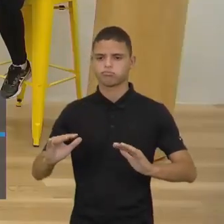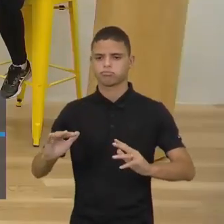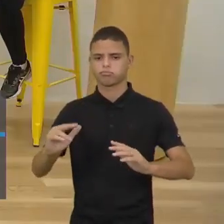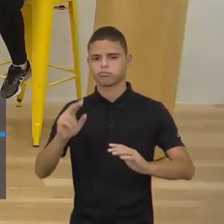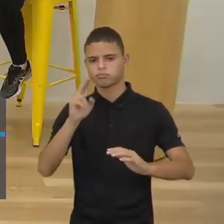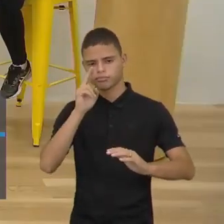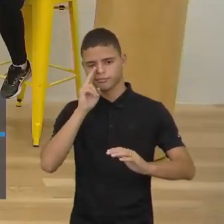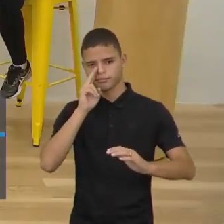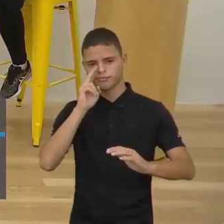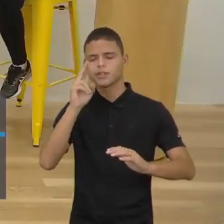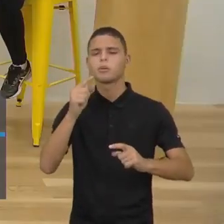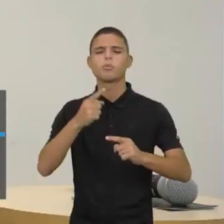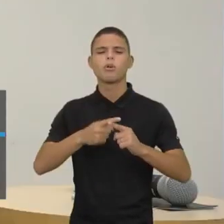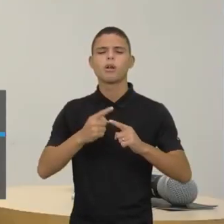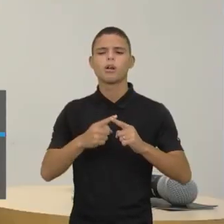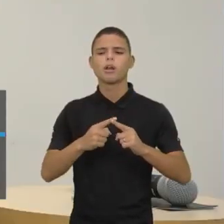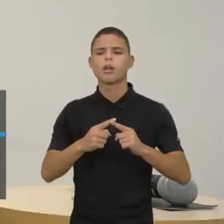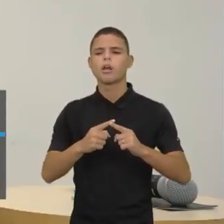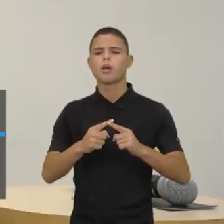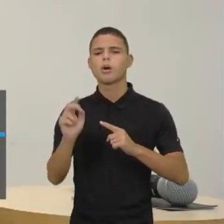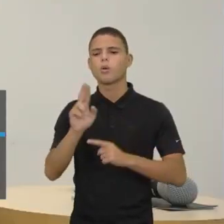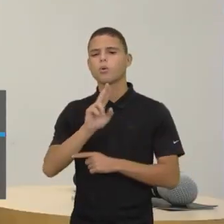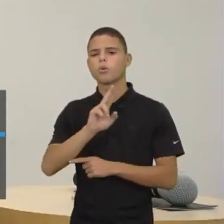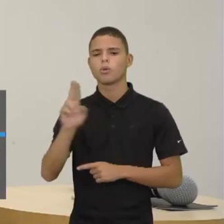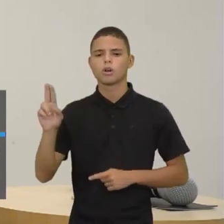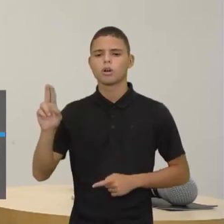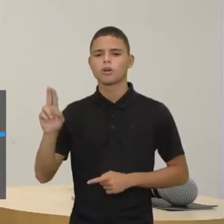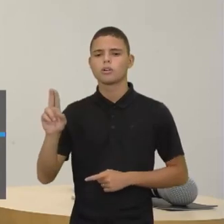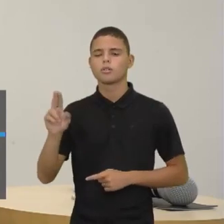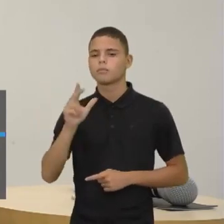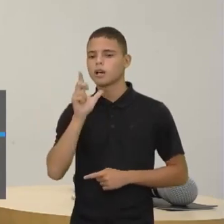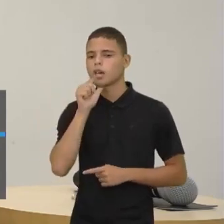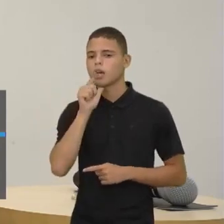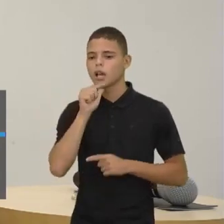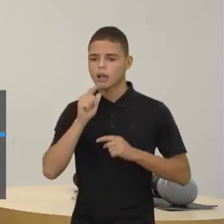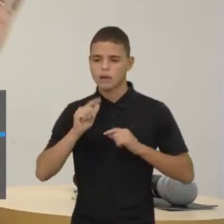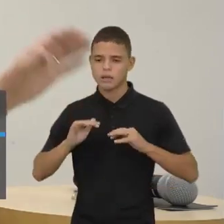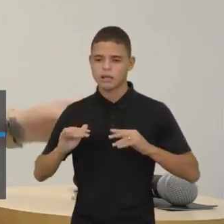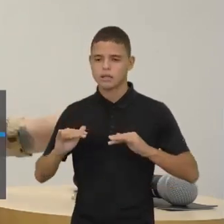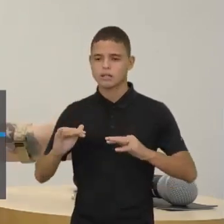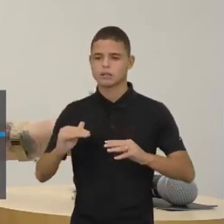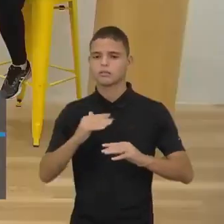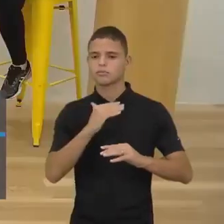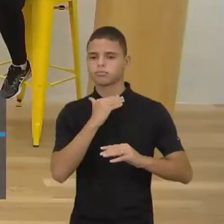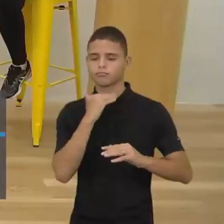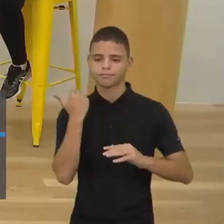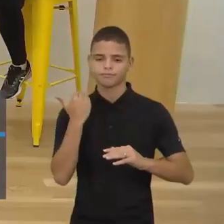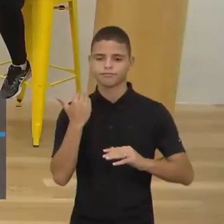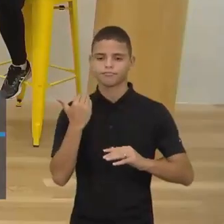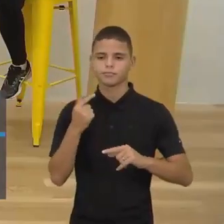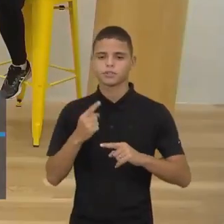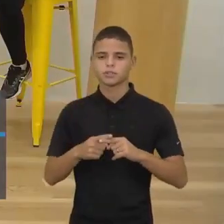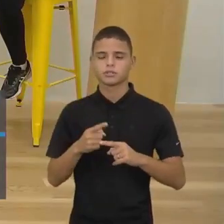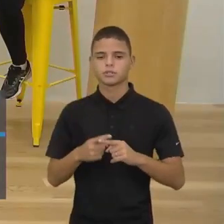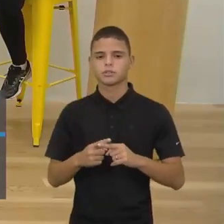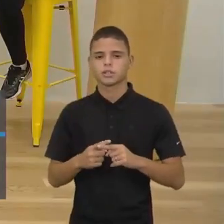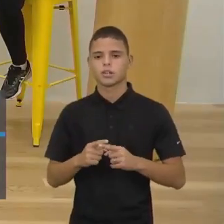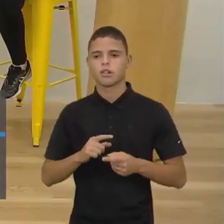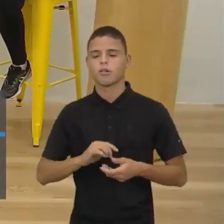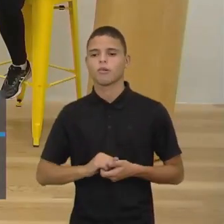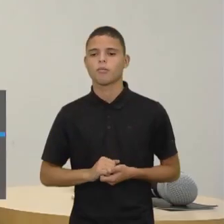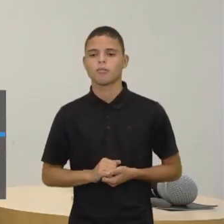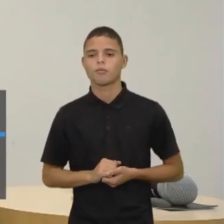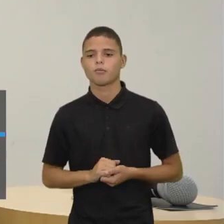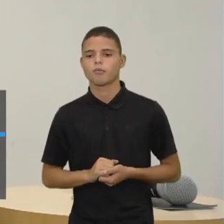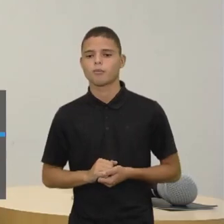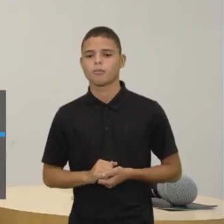Por que ele tem esse nome Mar Morto? Ah, eu não sei porque que ele deu o nome, mas eu já ouvi falar muito... Ah, deixa eu ficar quieto, vai. Você Não, fala eu ia o quê? falar, sabe o quê?